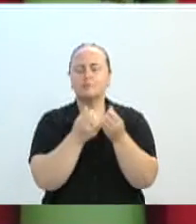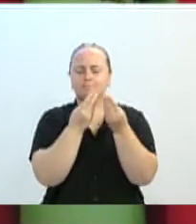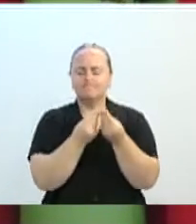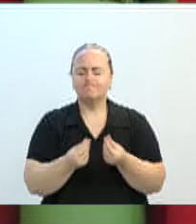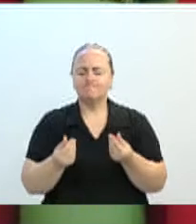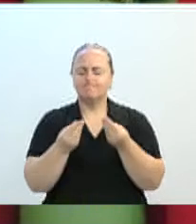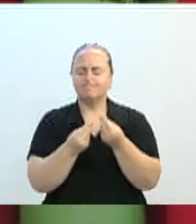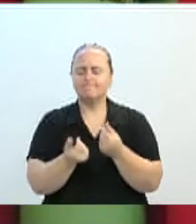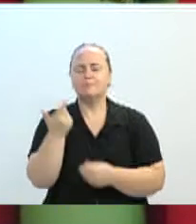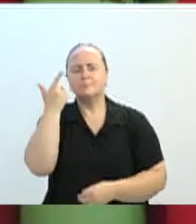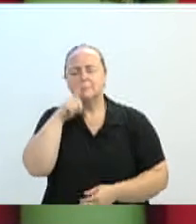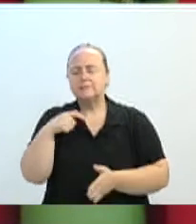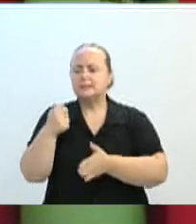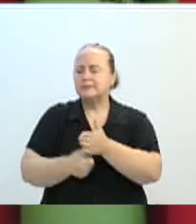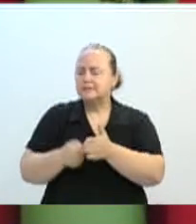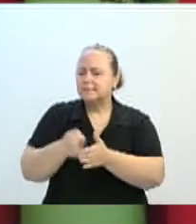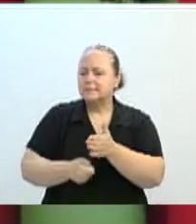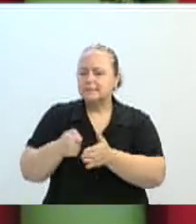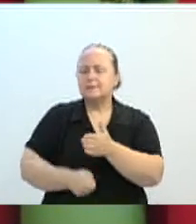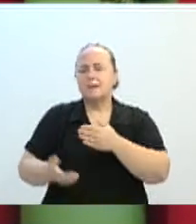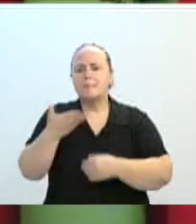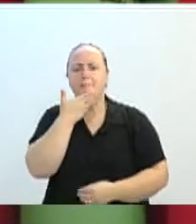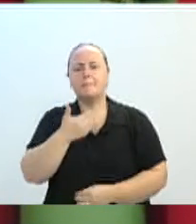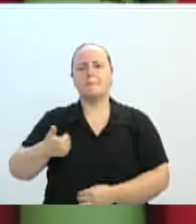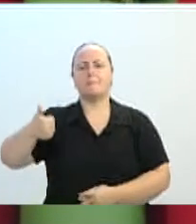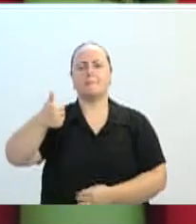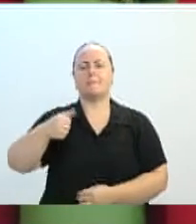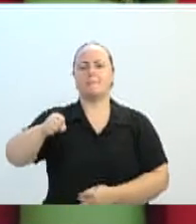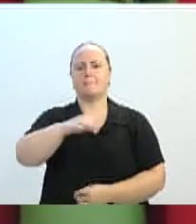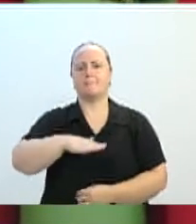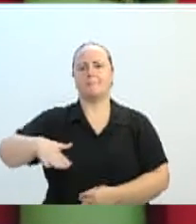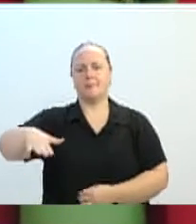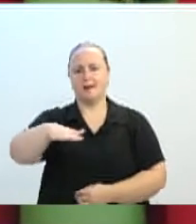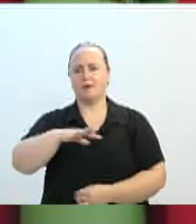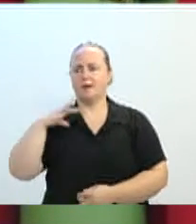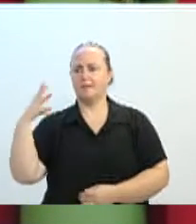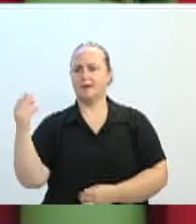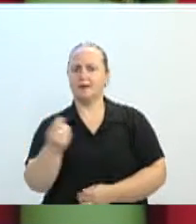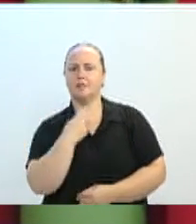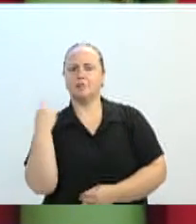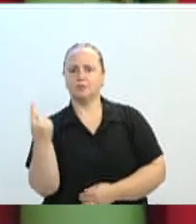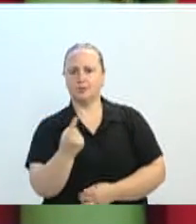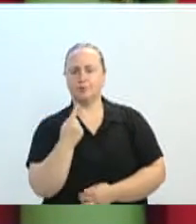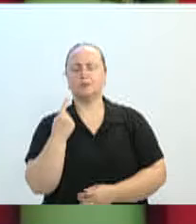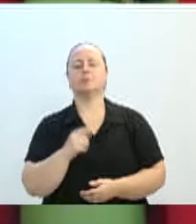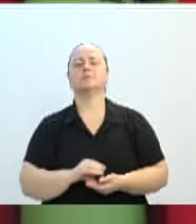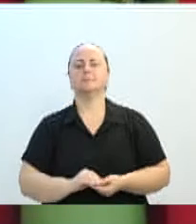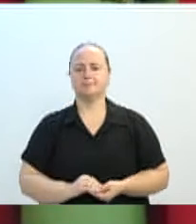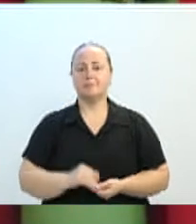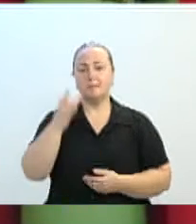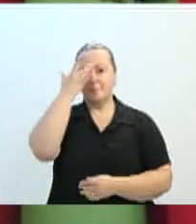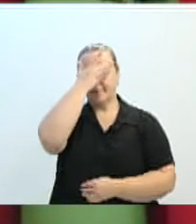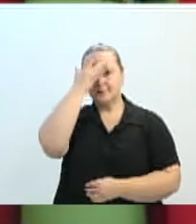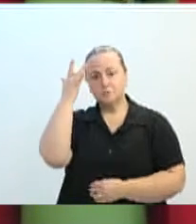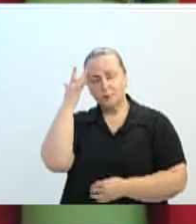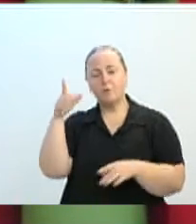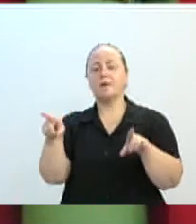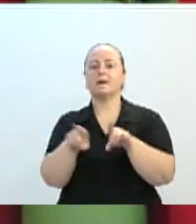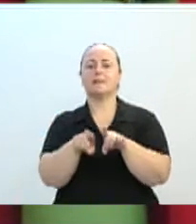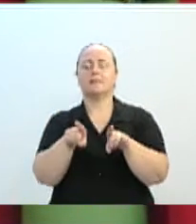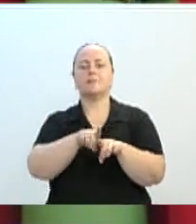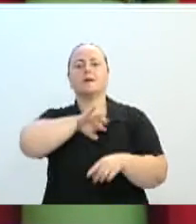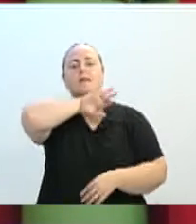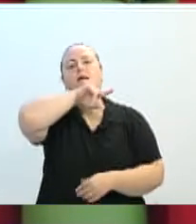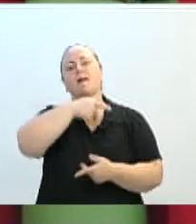lutar diariamente para que a gente possa construir uma sociedade melhor para todos os seres que nela habitam as pessoas e também para os animais estão ficou o